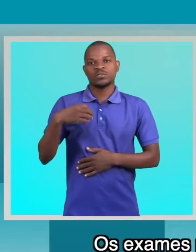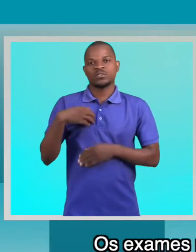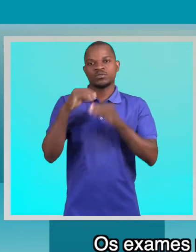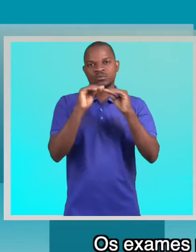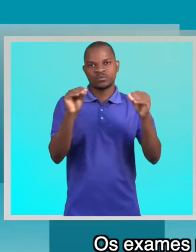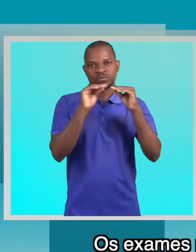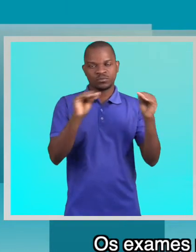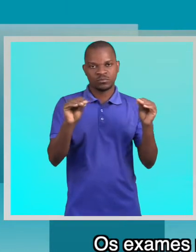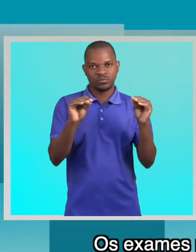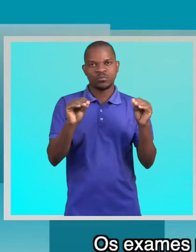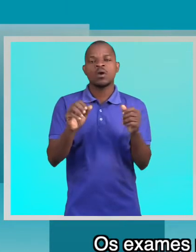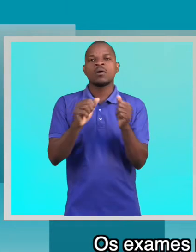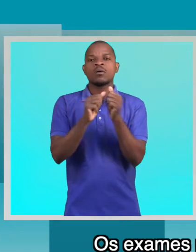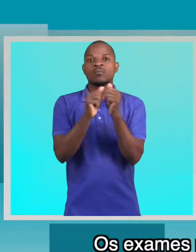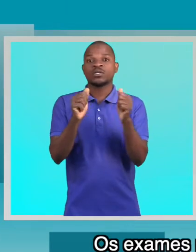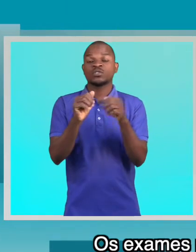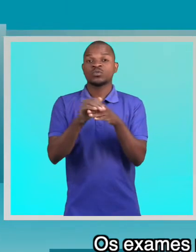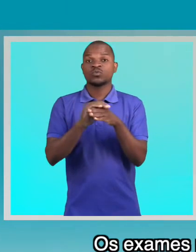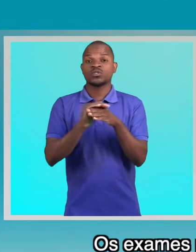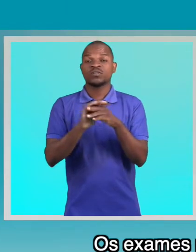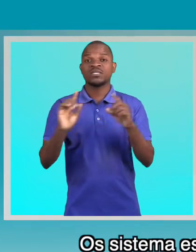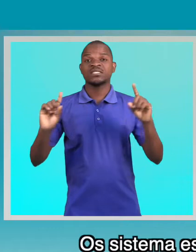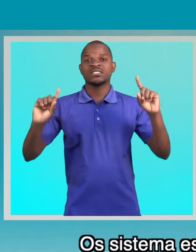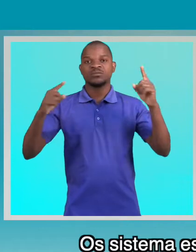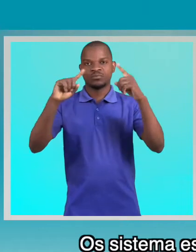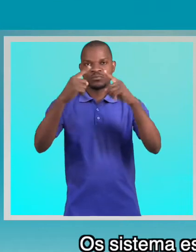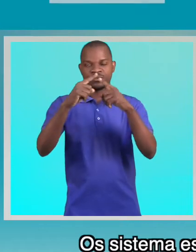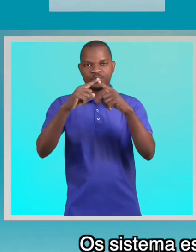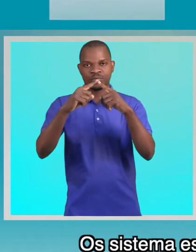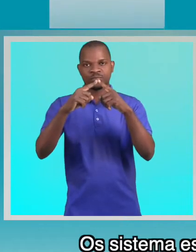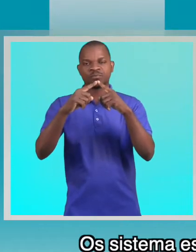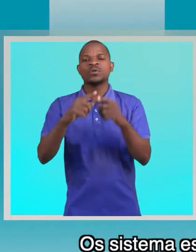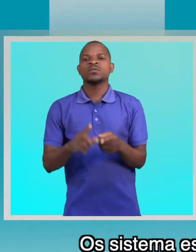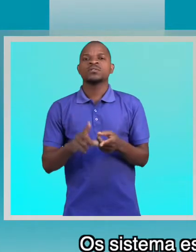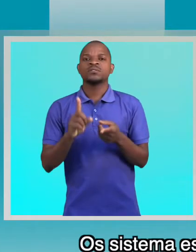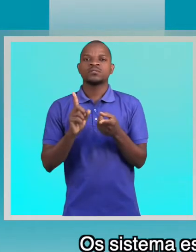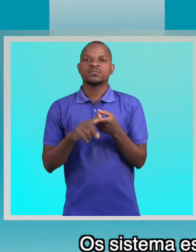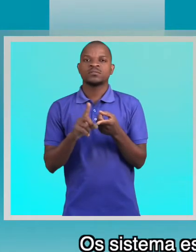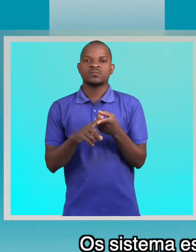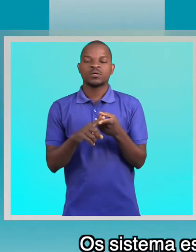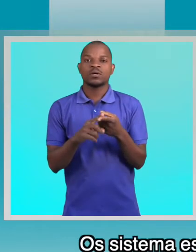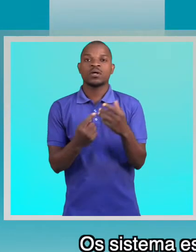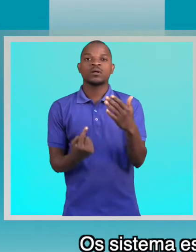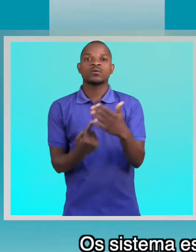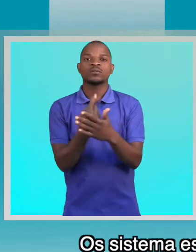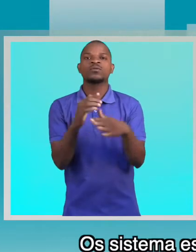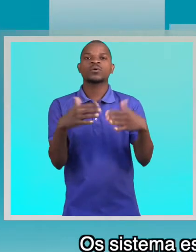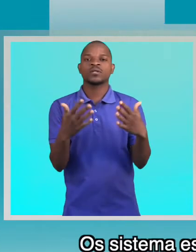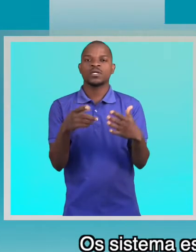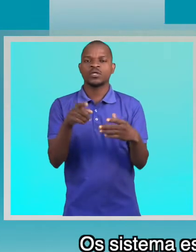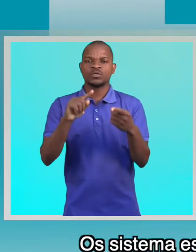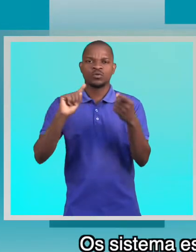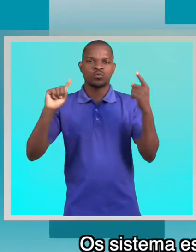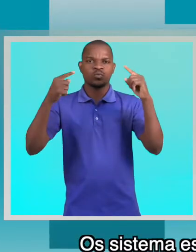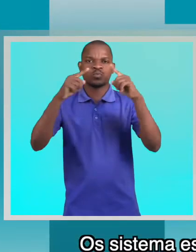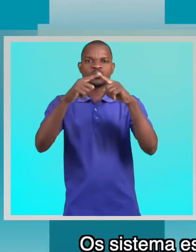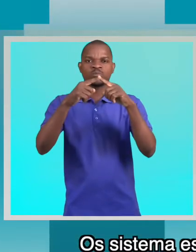por via de sistema informático, não é? O que acontece? O sistema está